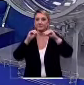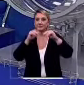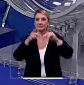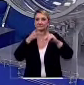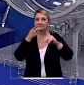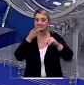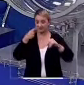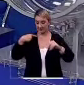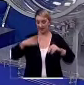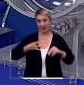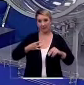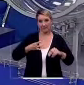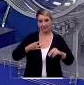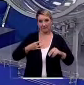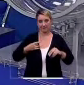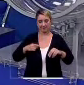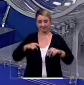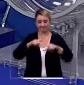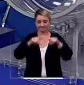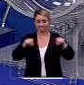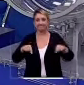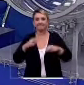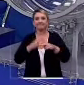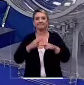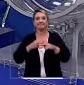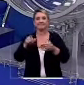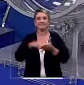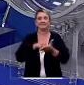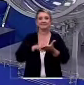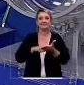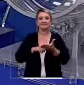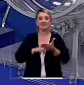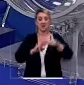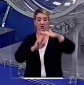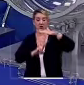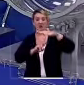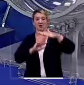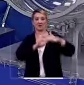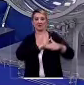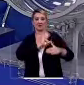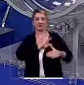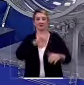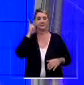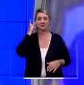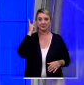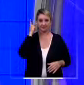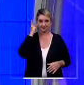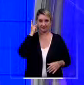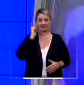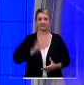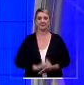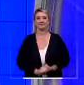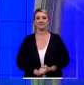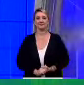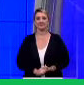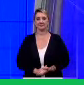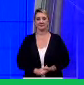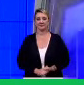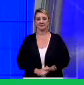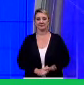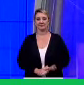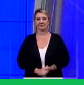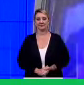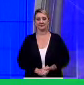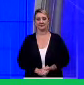noite, falamos ao vivo do Espaço Loterias Caixa, diretamente aqui do Terminal Rodoviário do Tietê, em